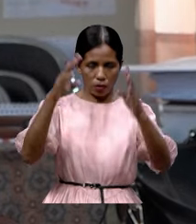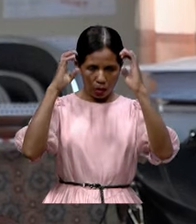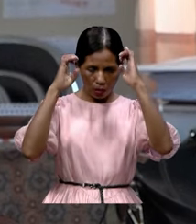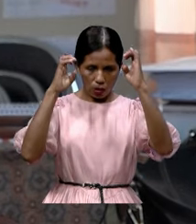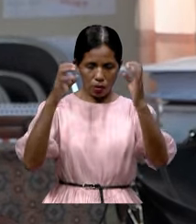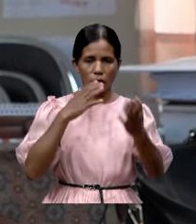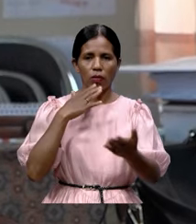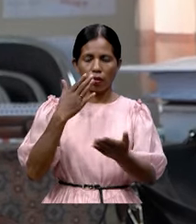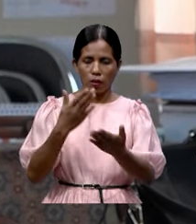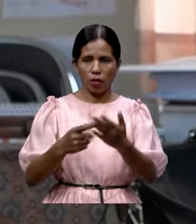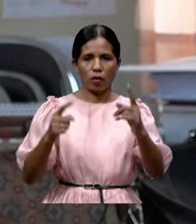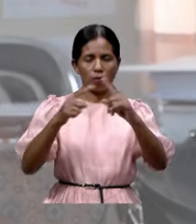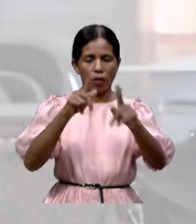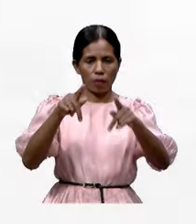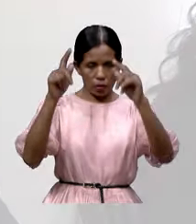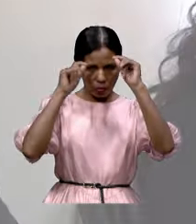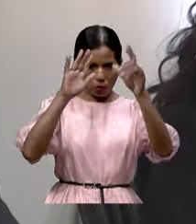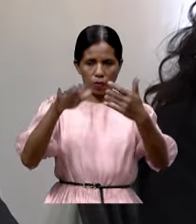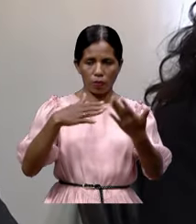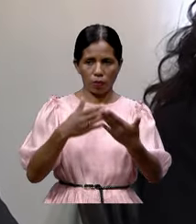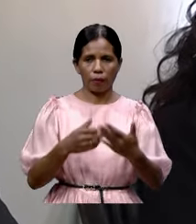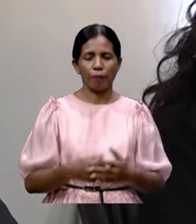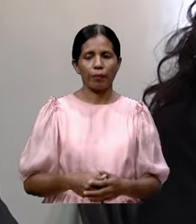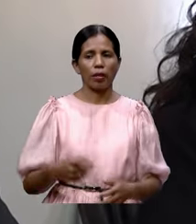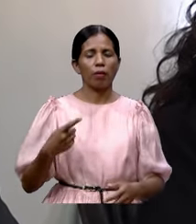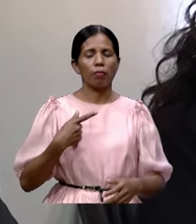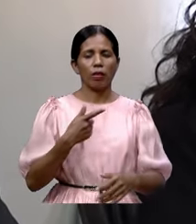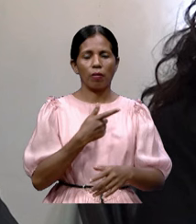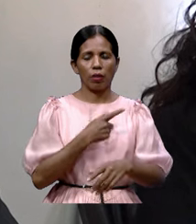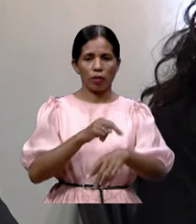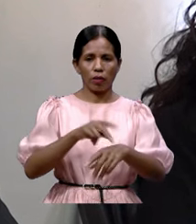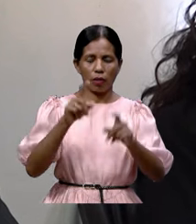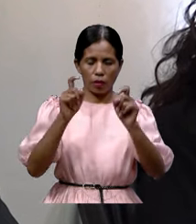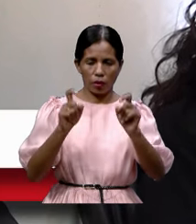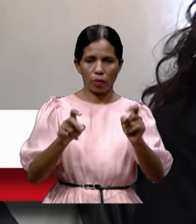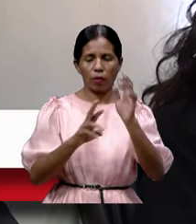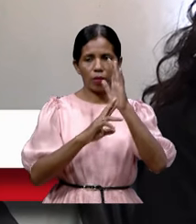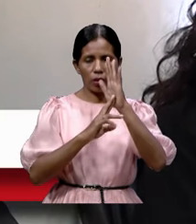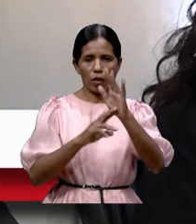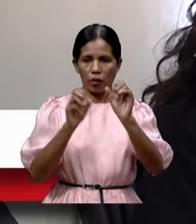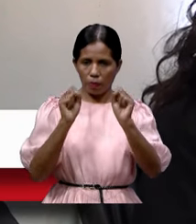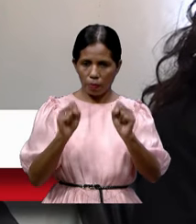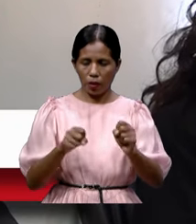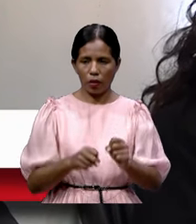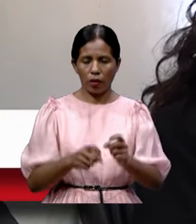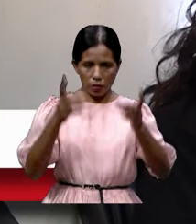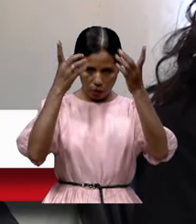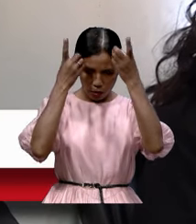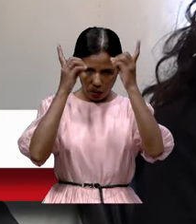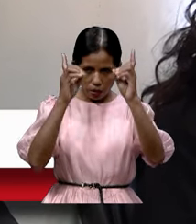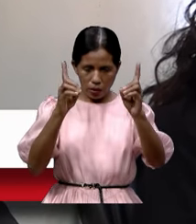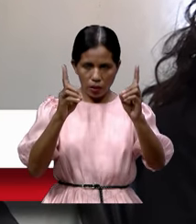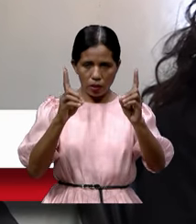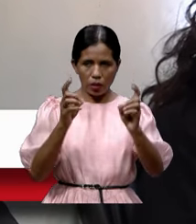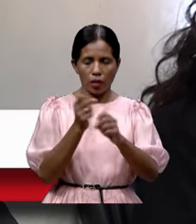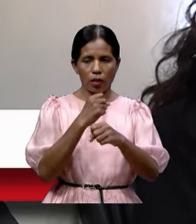com qualidade para Timor-Oan Rototo. O Parlamento tem que representar o povo, a tu bela decide e